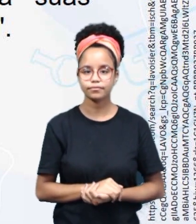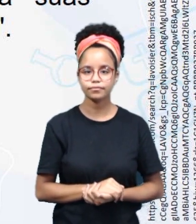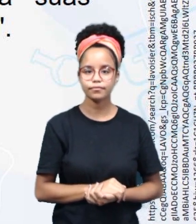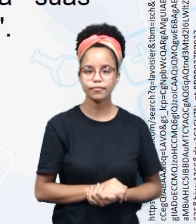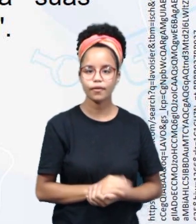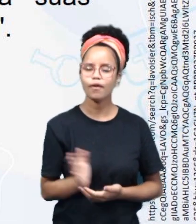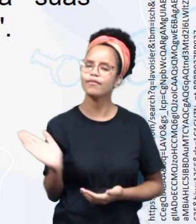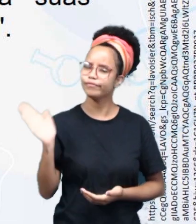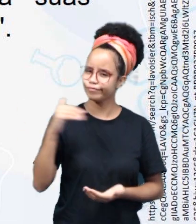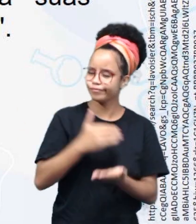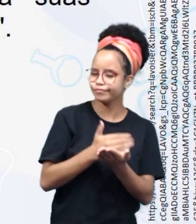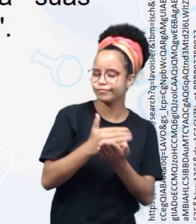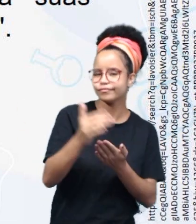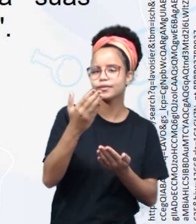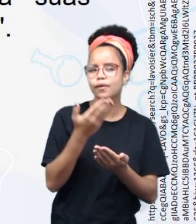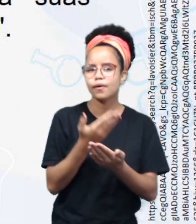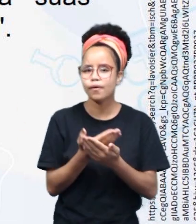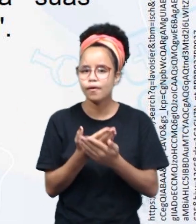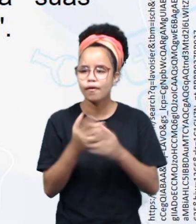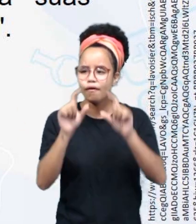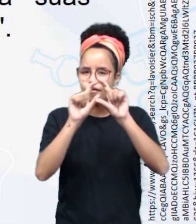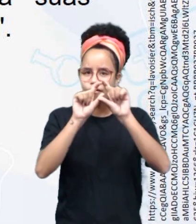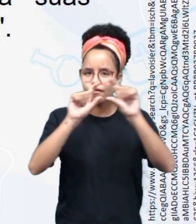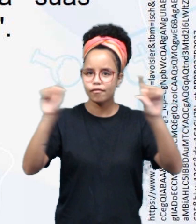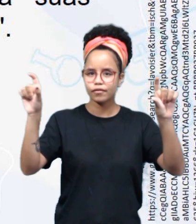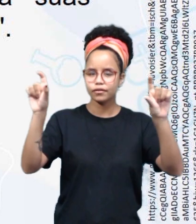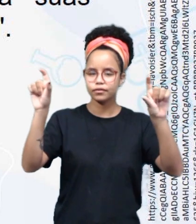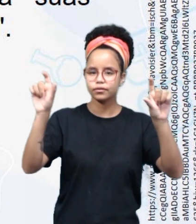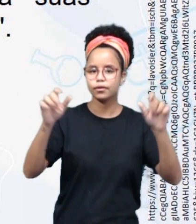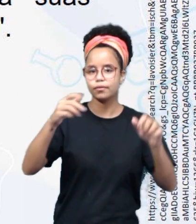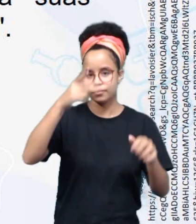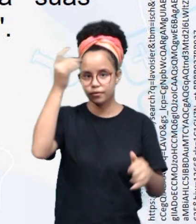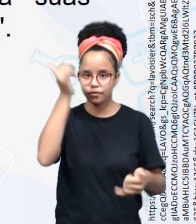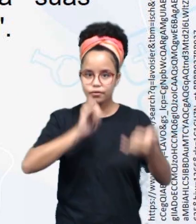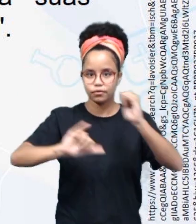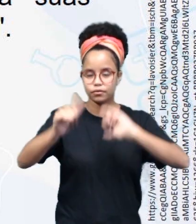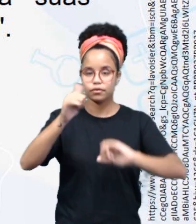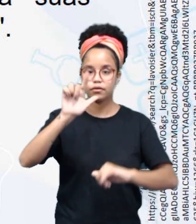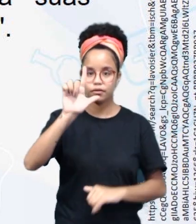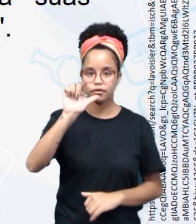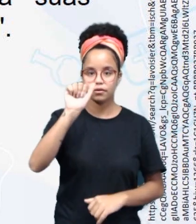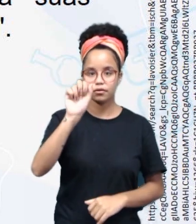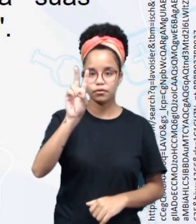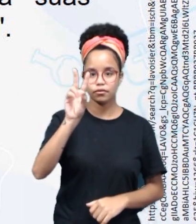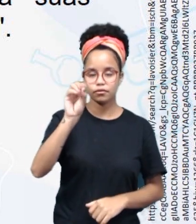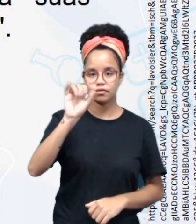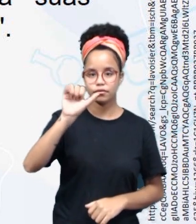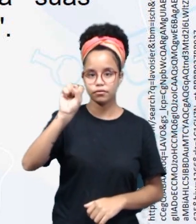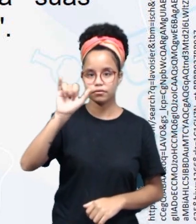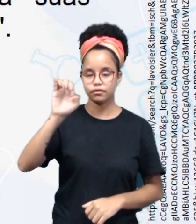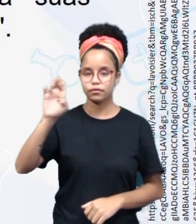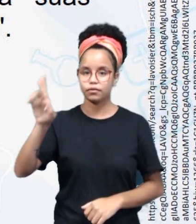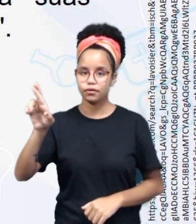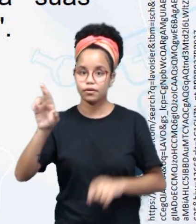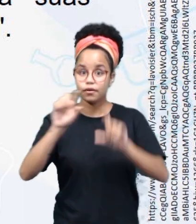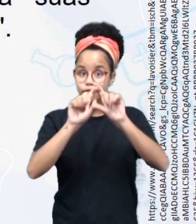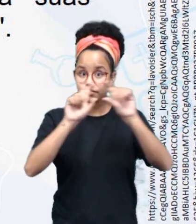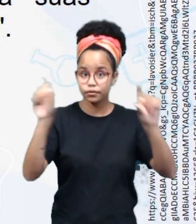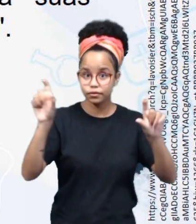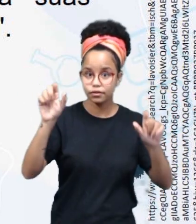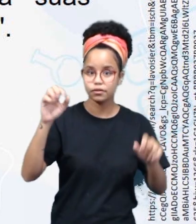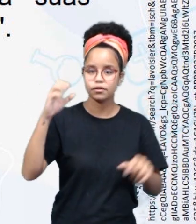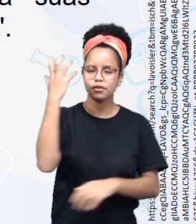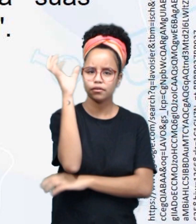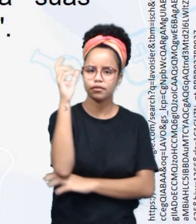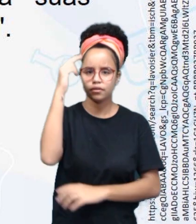Vamos começar a aula com a famosa frase do químico francês Lavoisier: na natureza nada se cria, nada